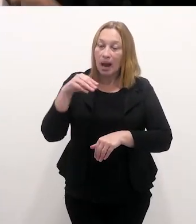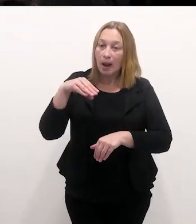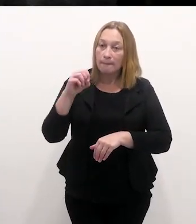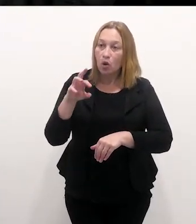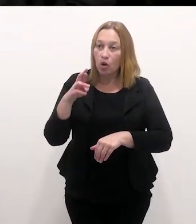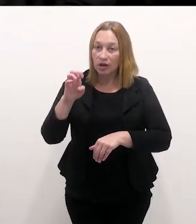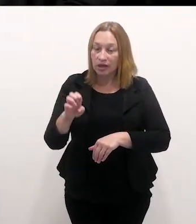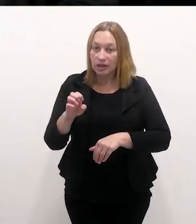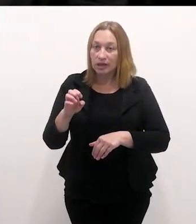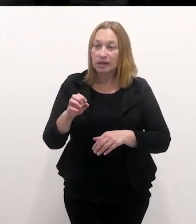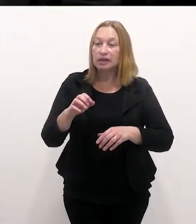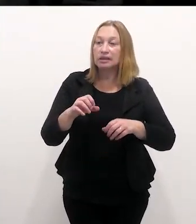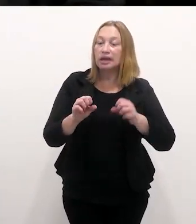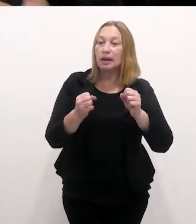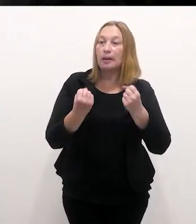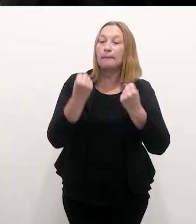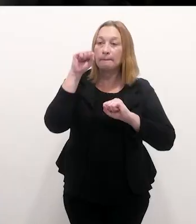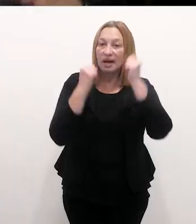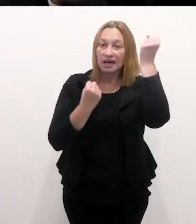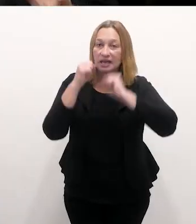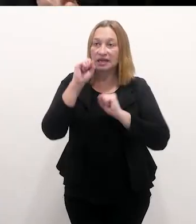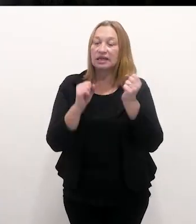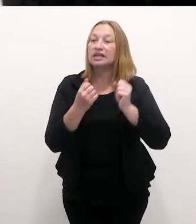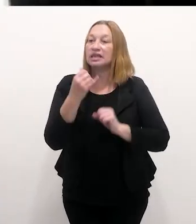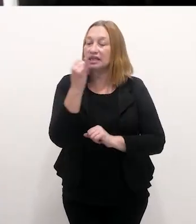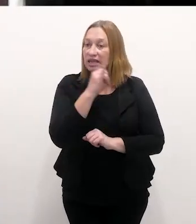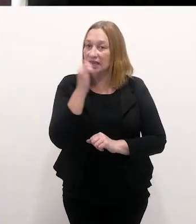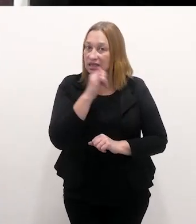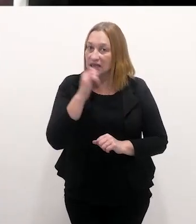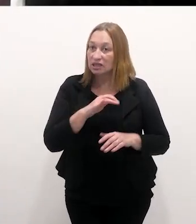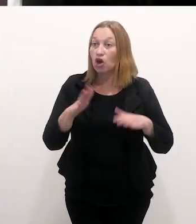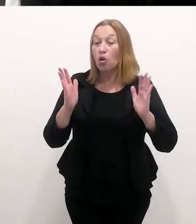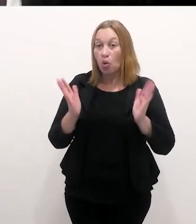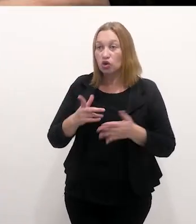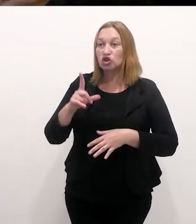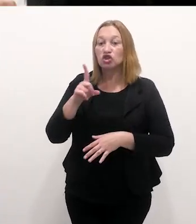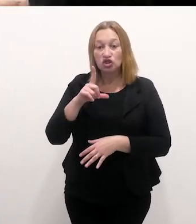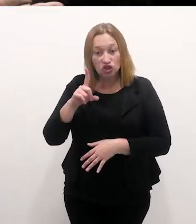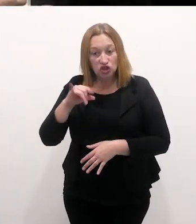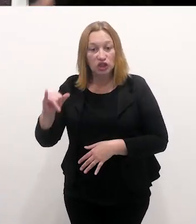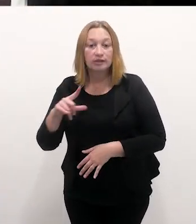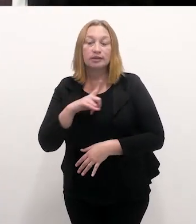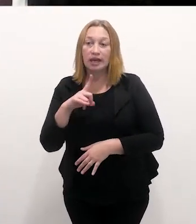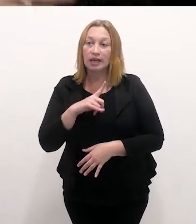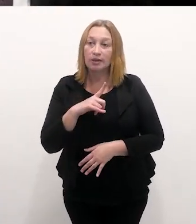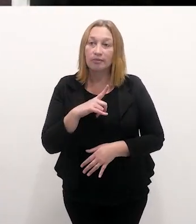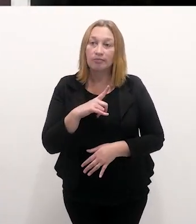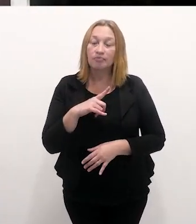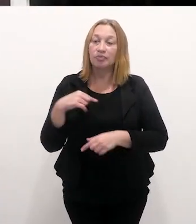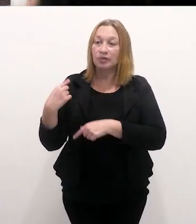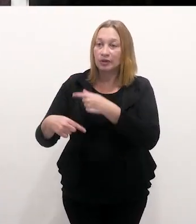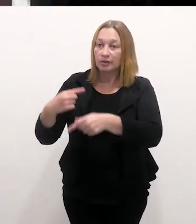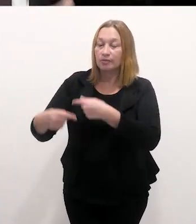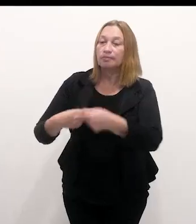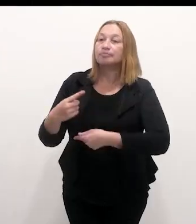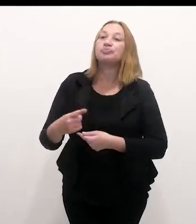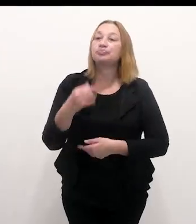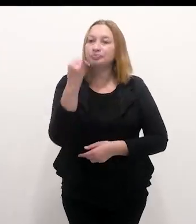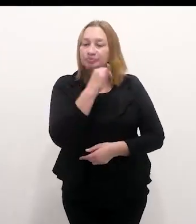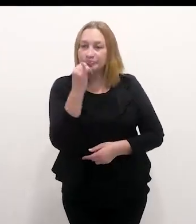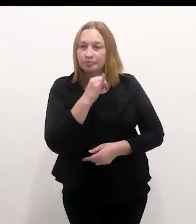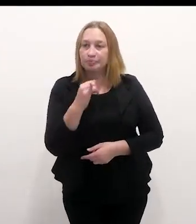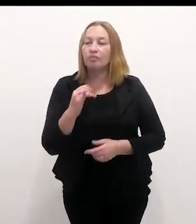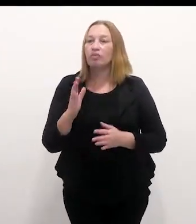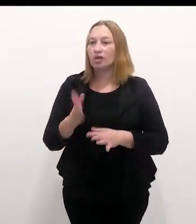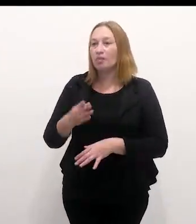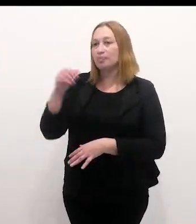com máquinas italianas. Ele compra máquinas italianas, é um distrito muito importante. Hoje em dia tem isso, então, descendentes